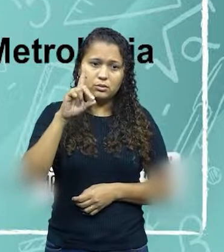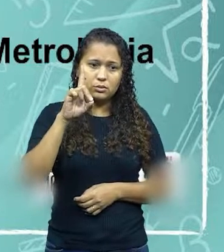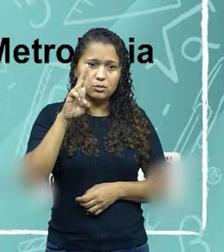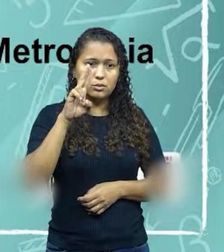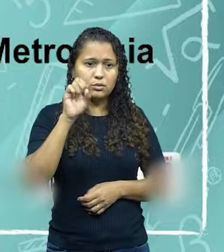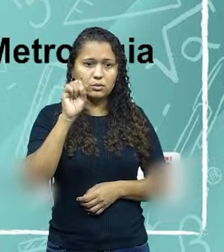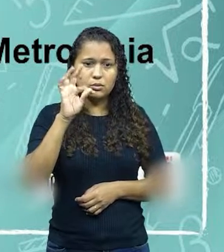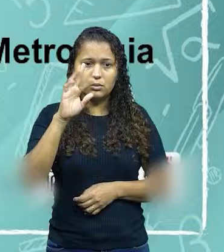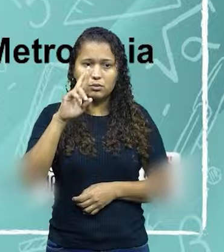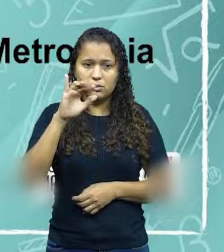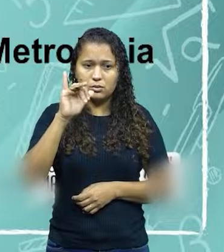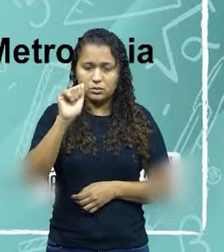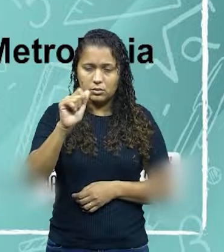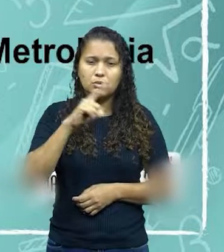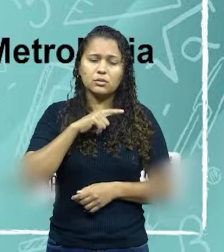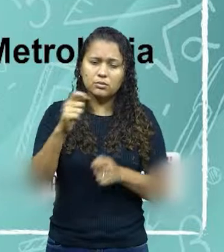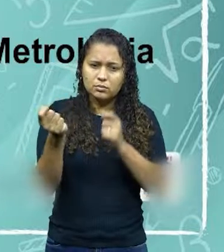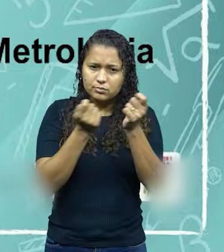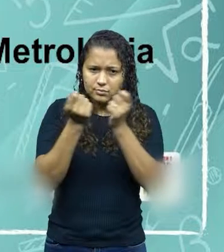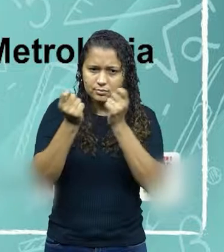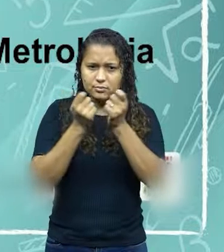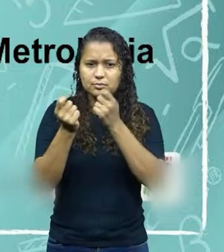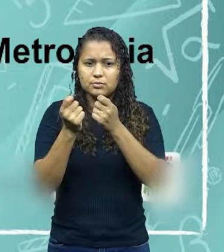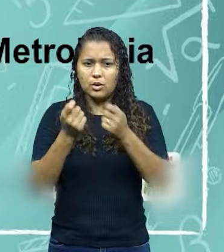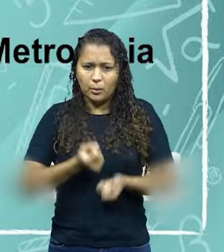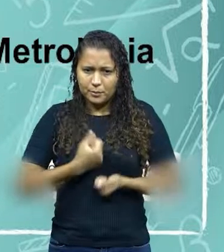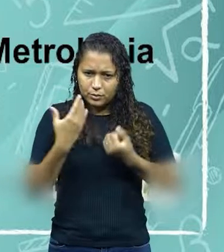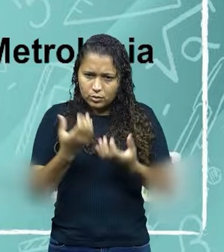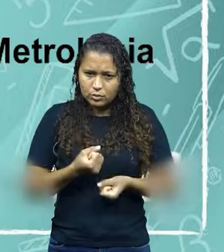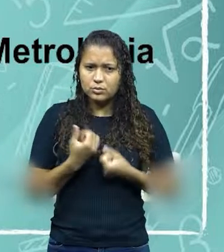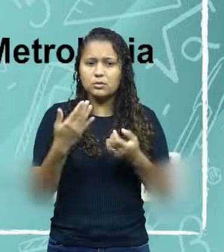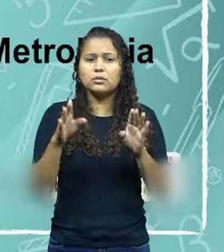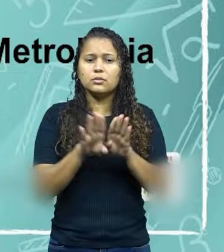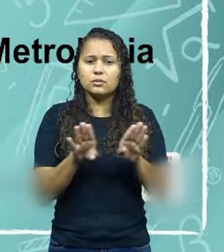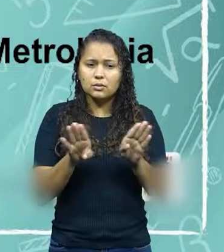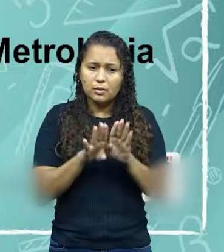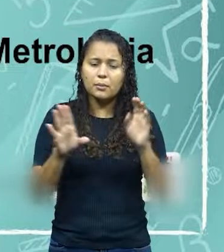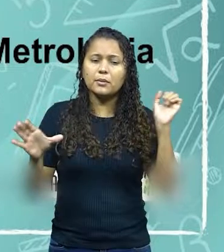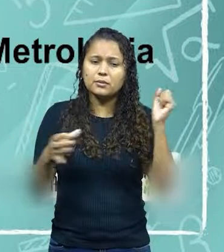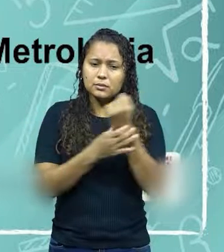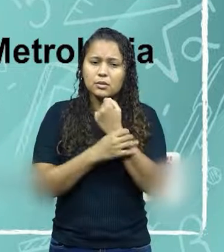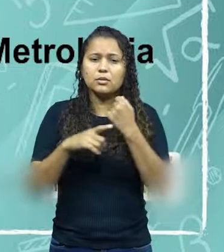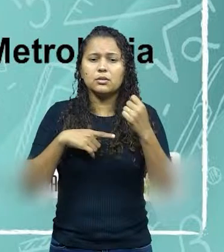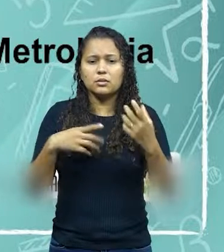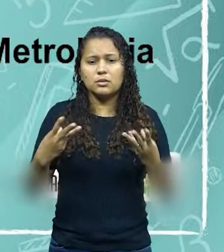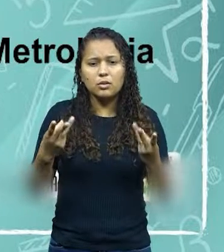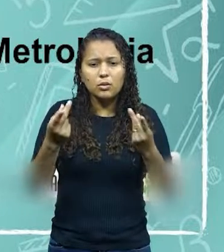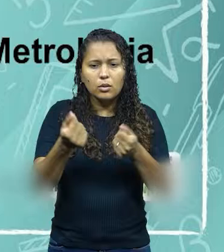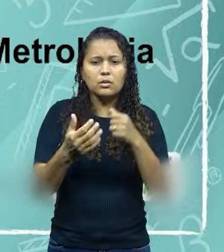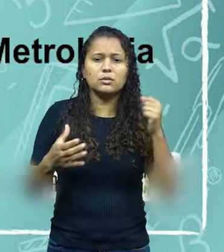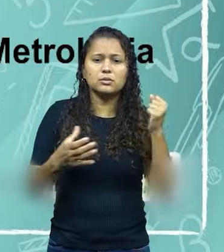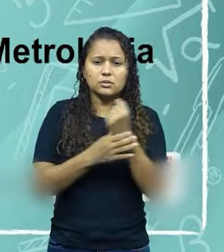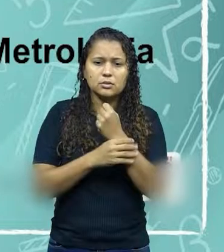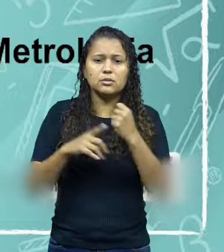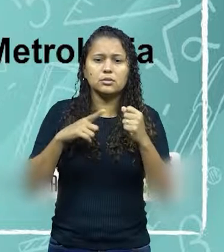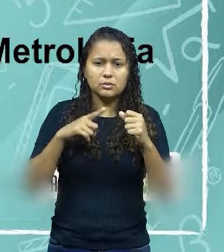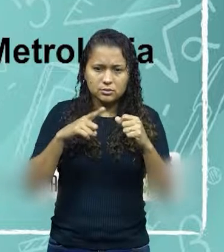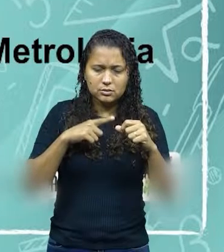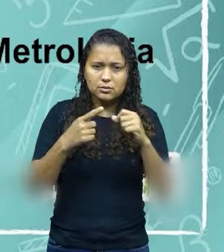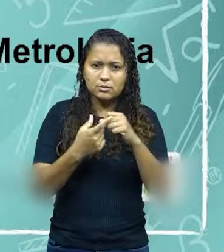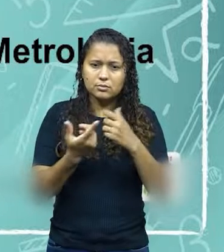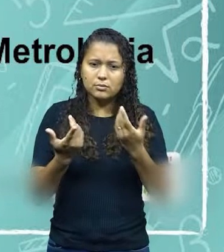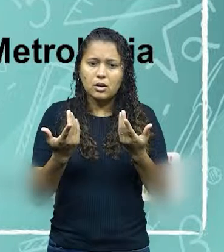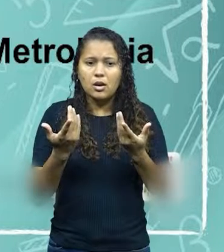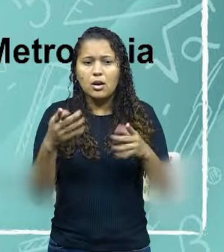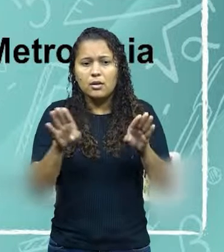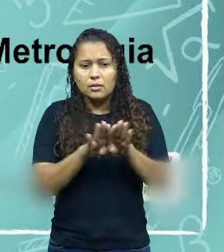metrologia industrial, ela atua de maneira a controlar os processos produtivos e a garantir a qualidade e segurança dos